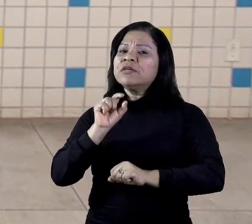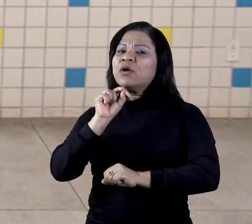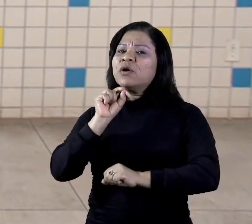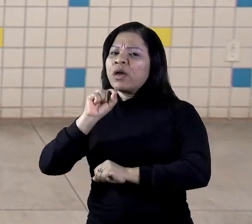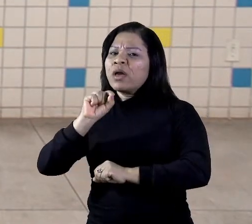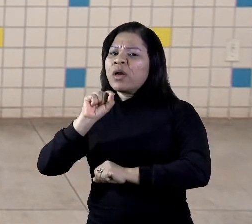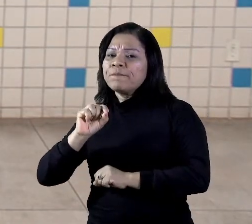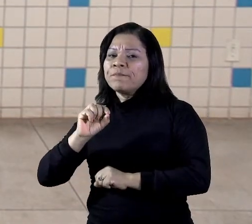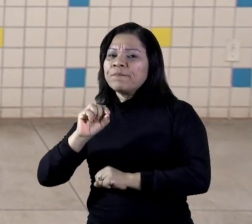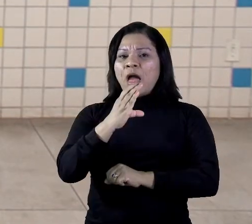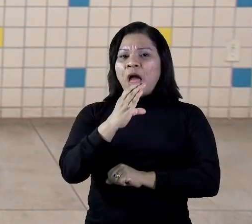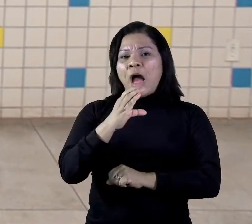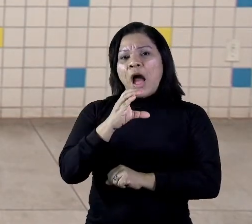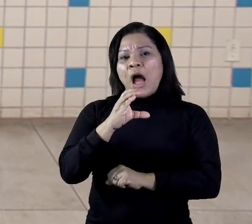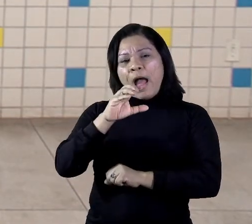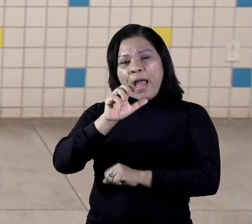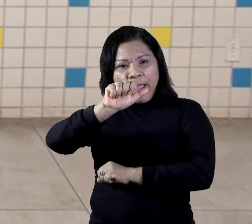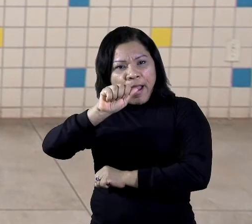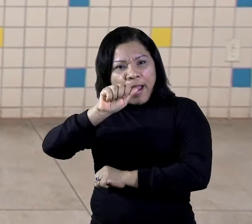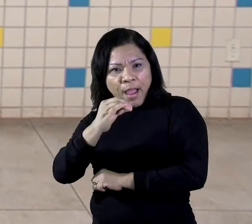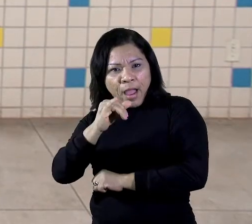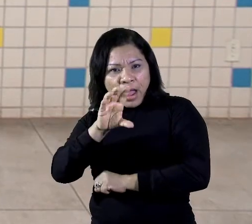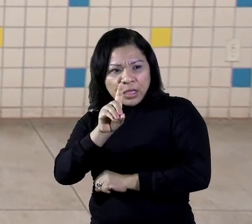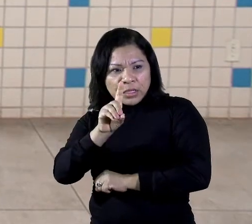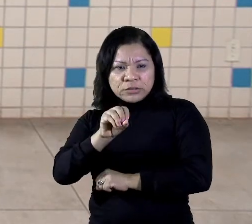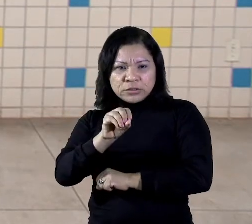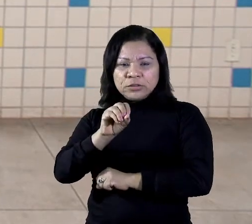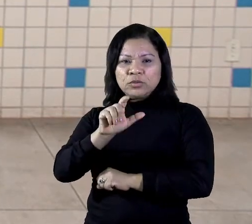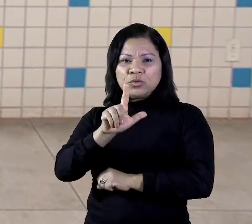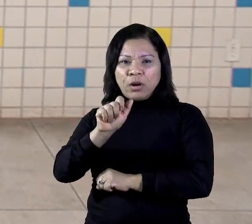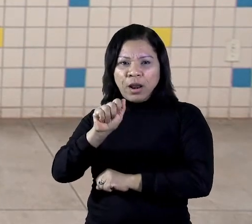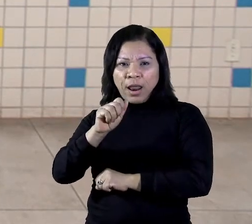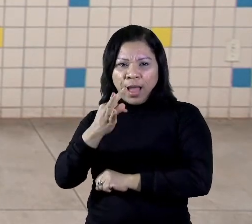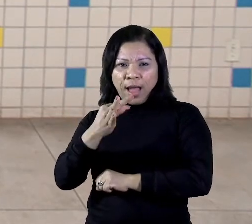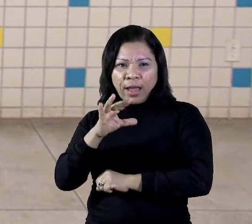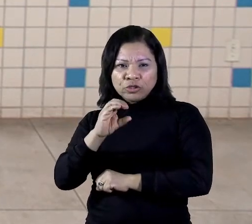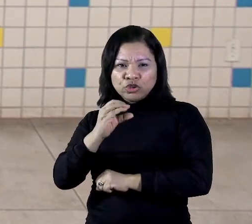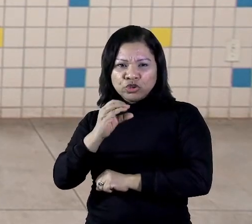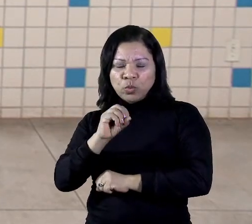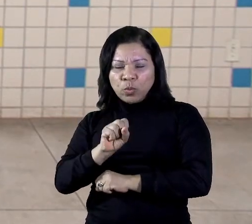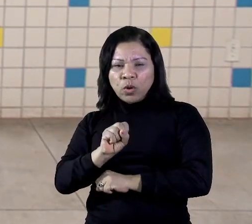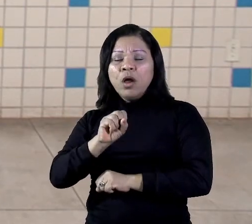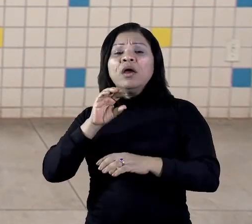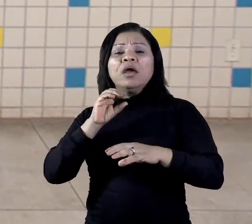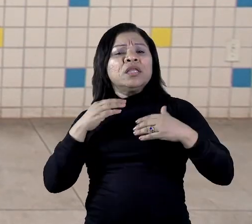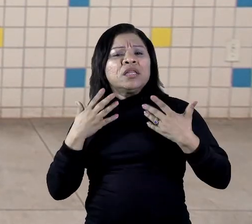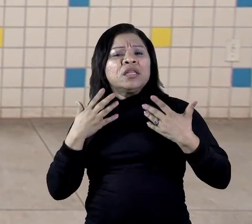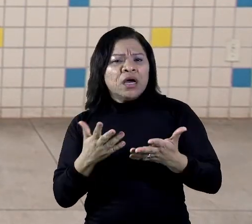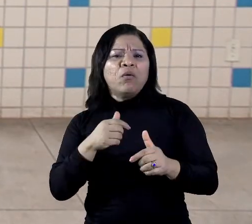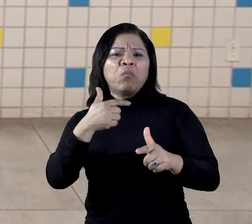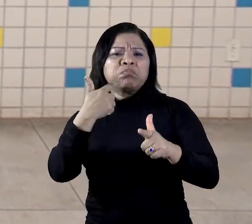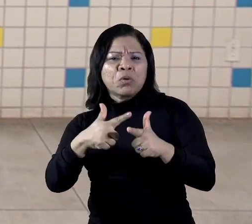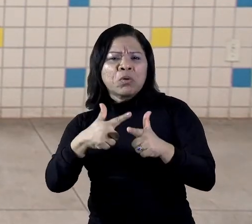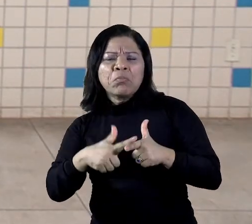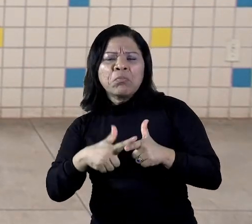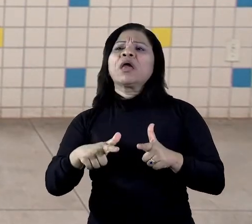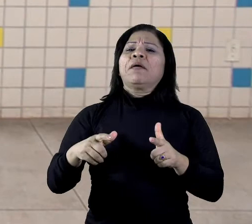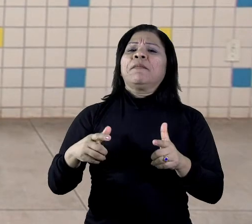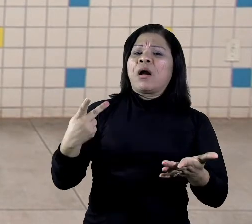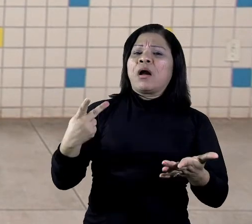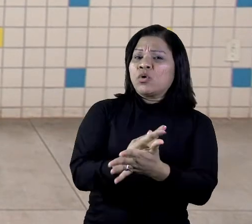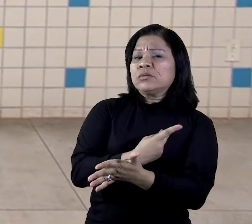isso vai fazer com que eu tenha cãibra, um relaxamento da musculatura. Outro problema ali, cansaço musculares